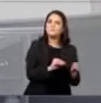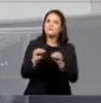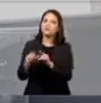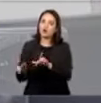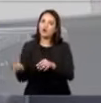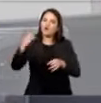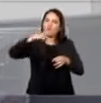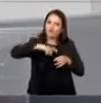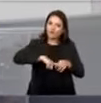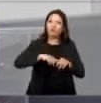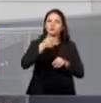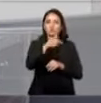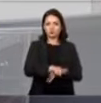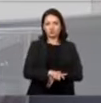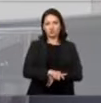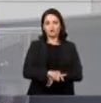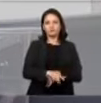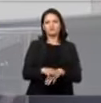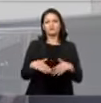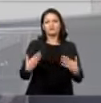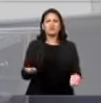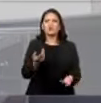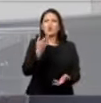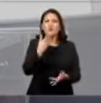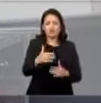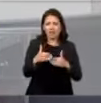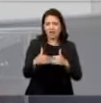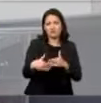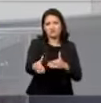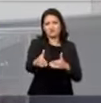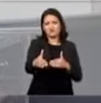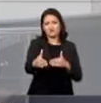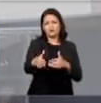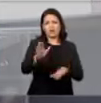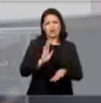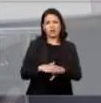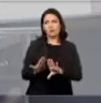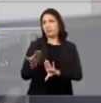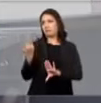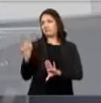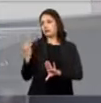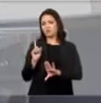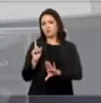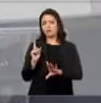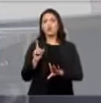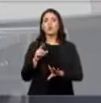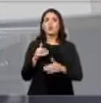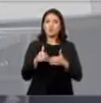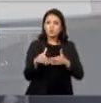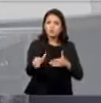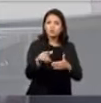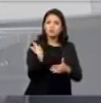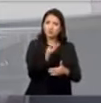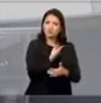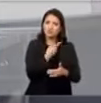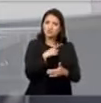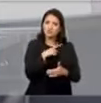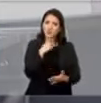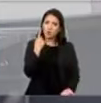Eu gostaria muito de falar daqui para frente com os senhores. Gostaria muito de dizer que nós temos um compromisso